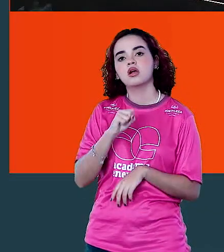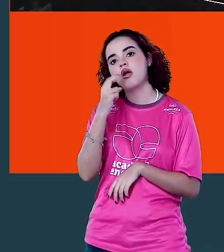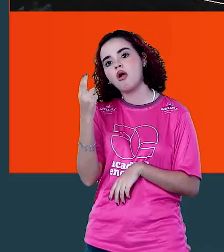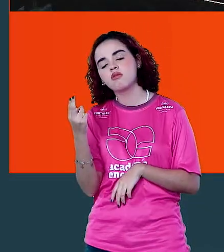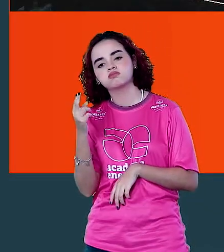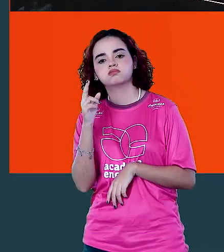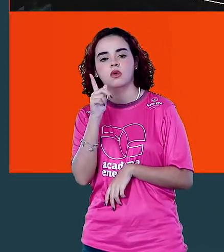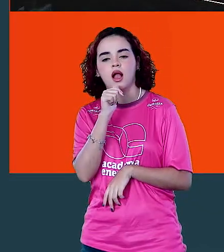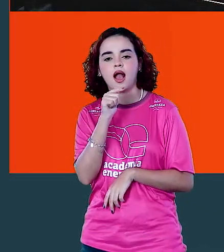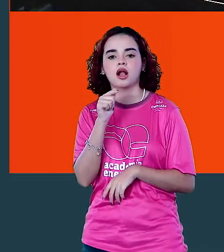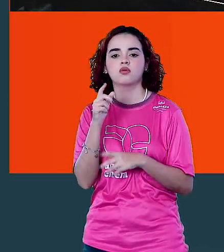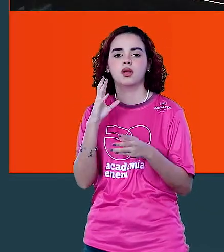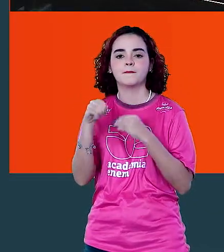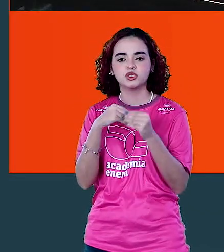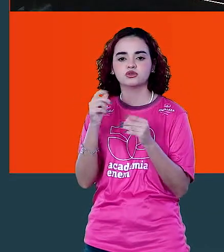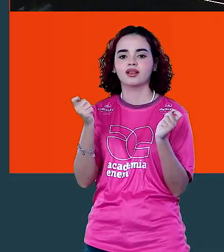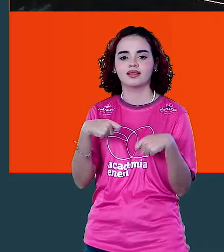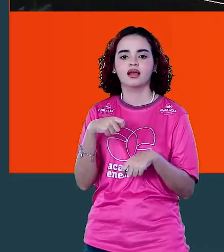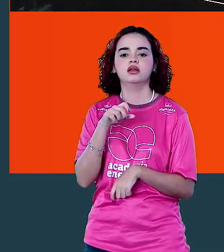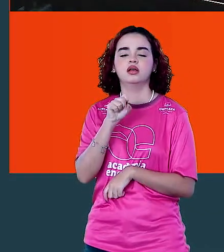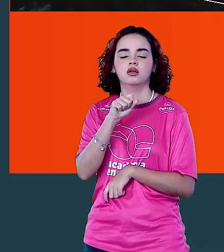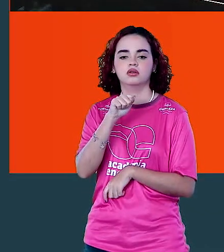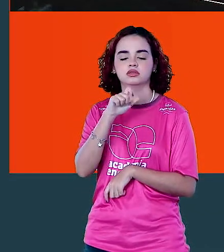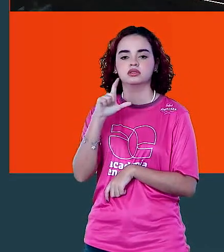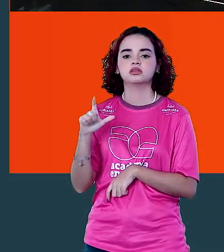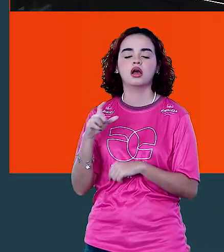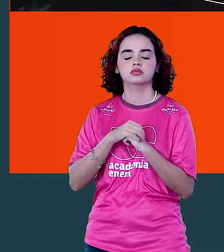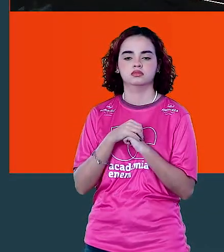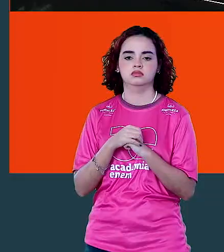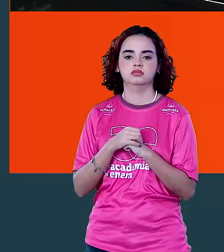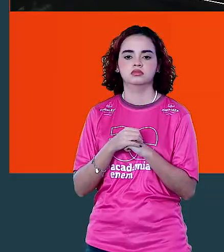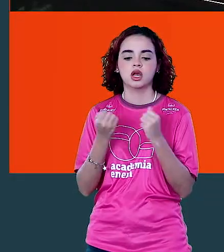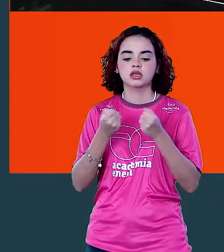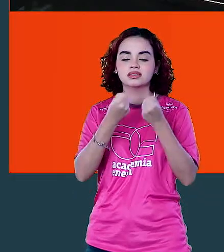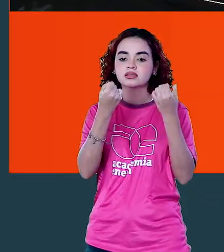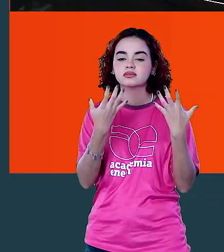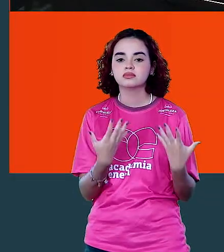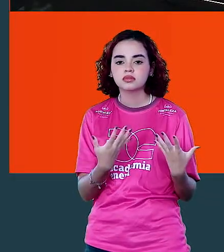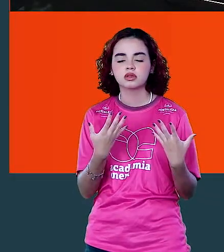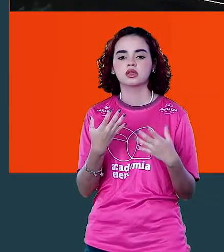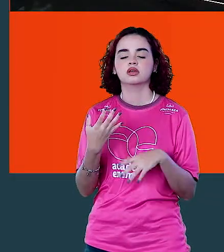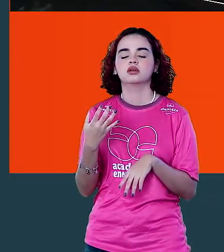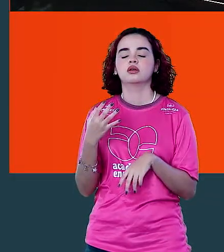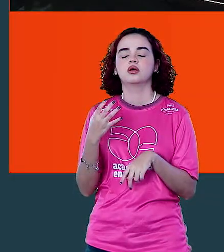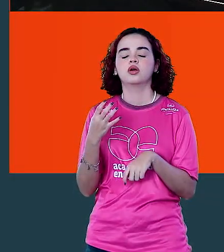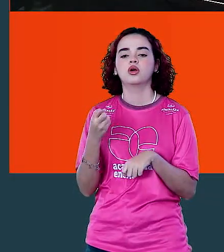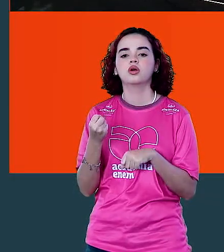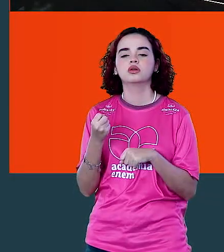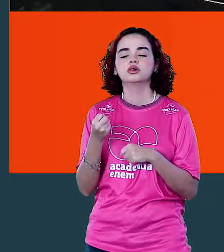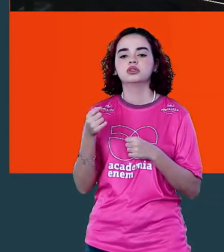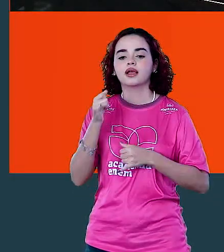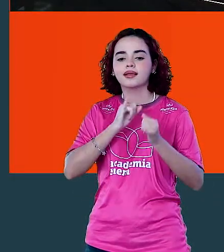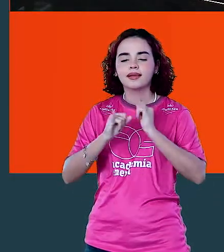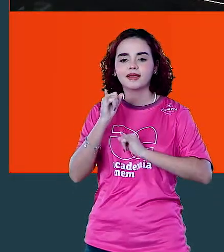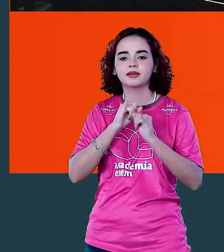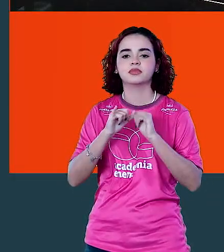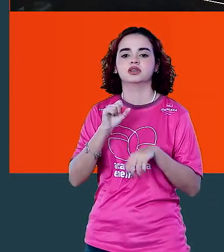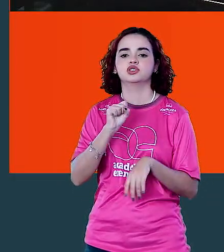sal? O que é que define isso? O que é que vai definir uma substância química conseguir se dissolver na